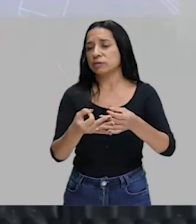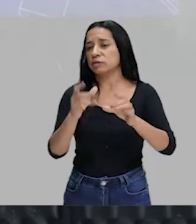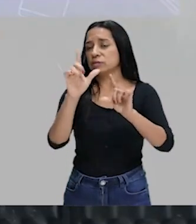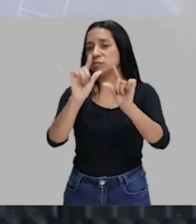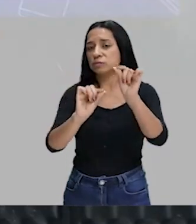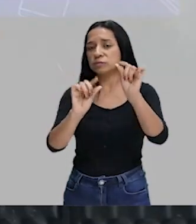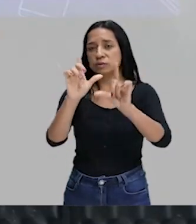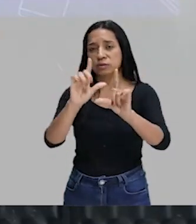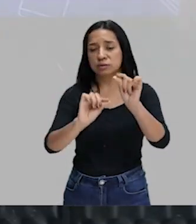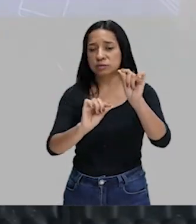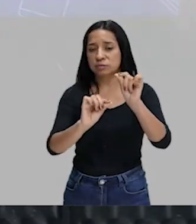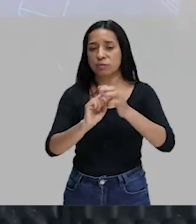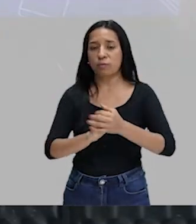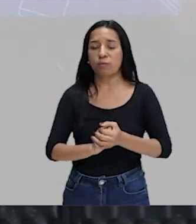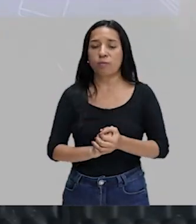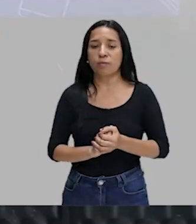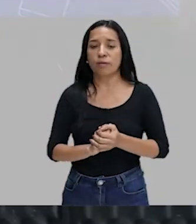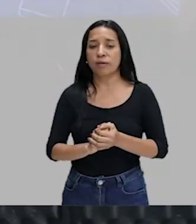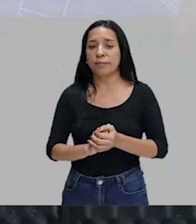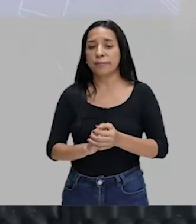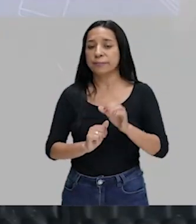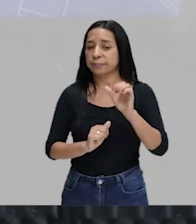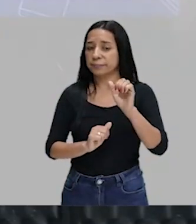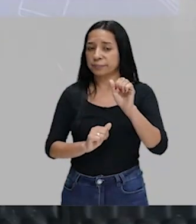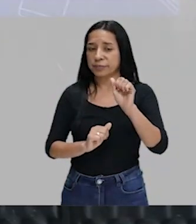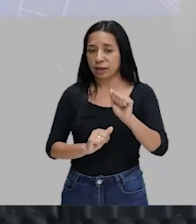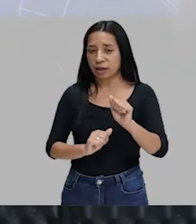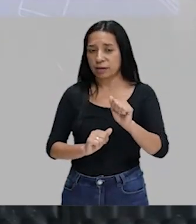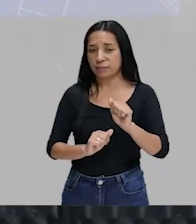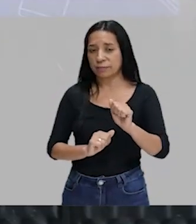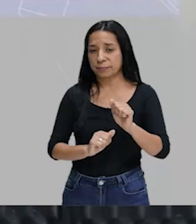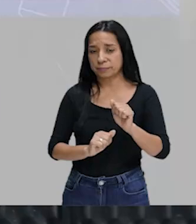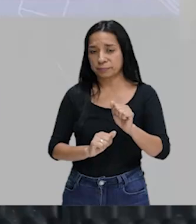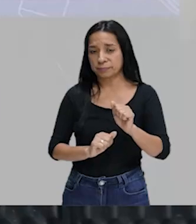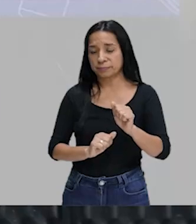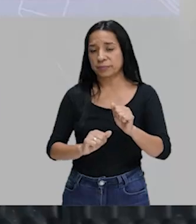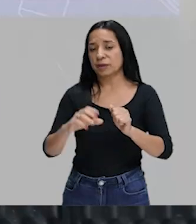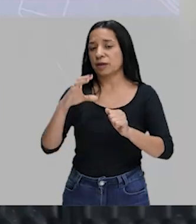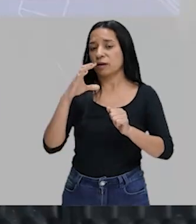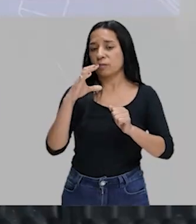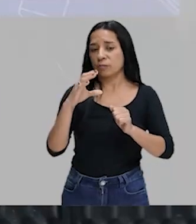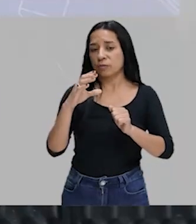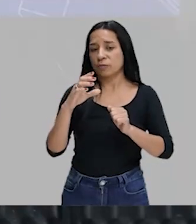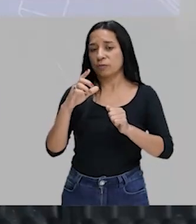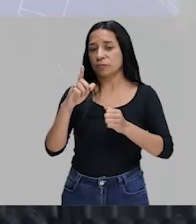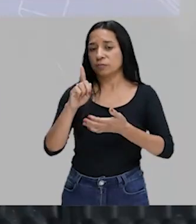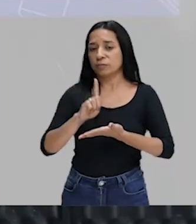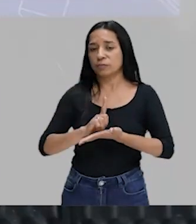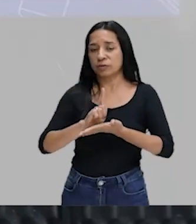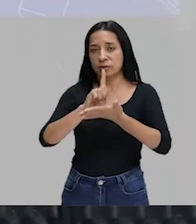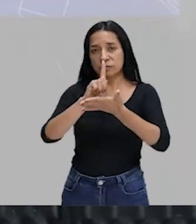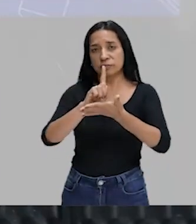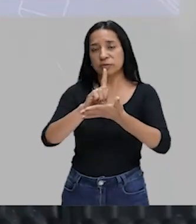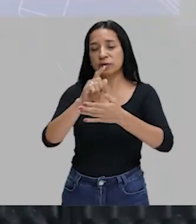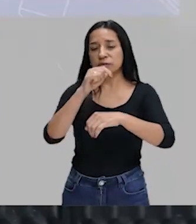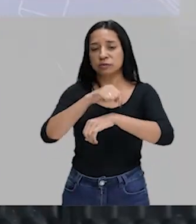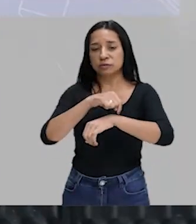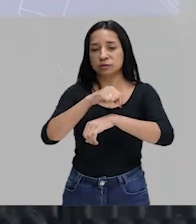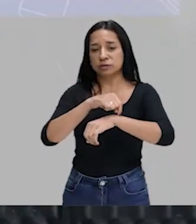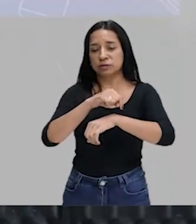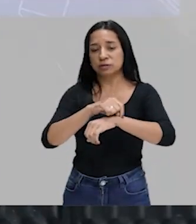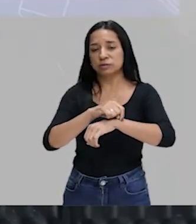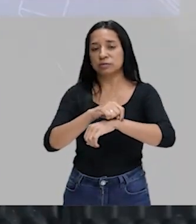estrelas, né? Letra A, carbono, gravidade e tempo. Letra B,